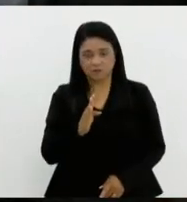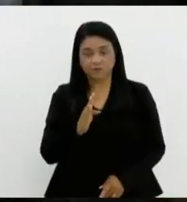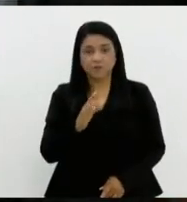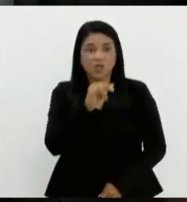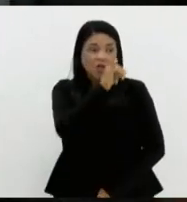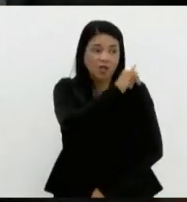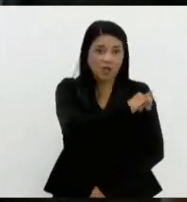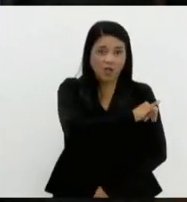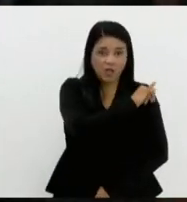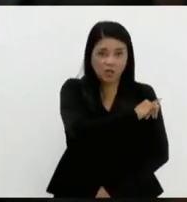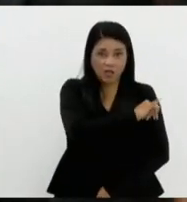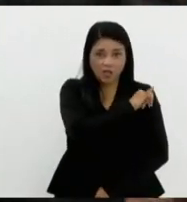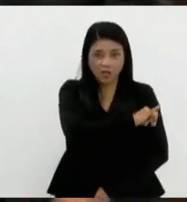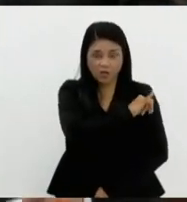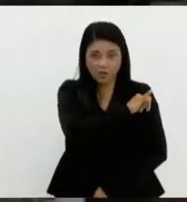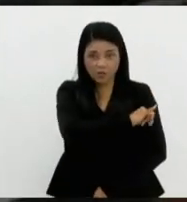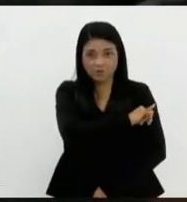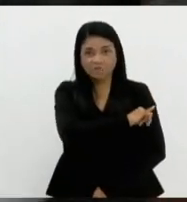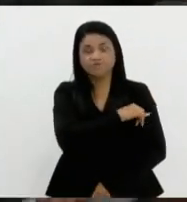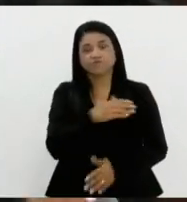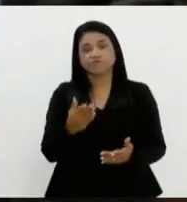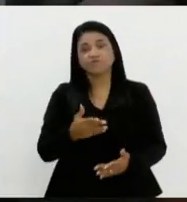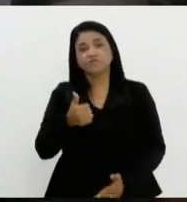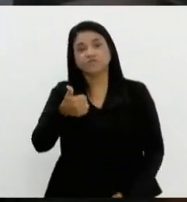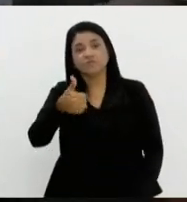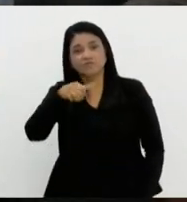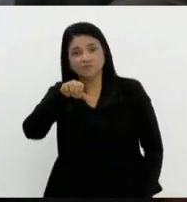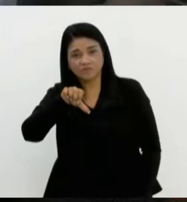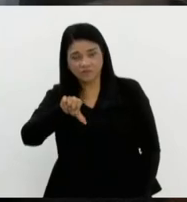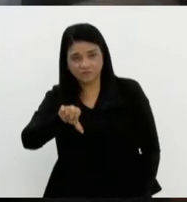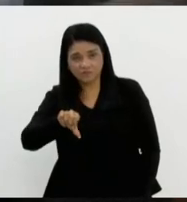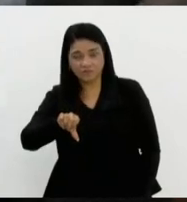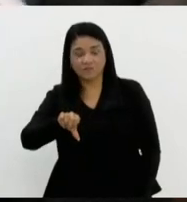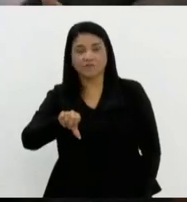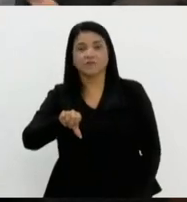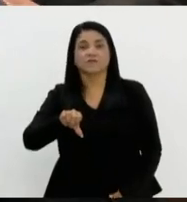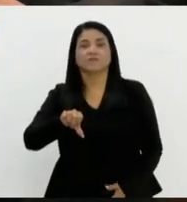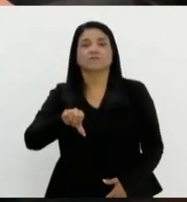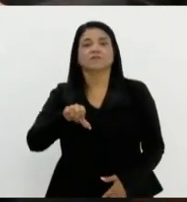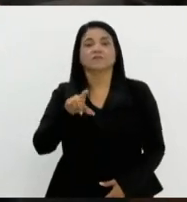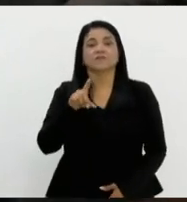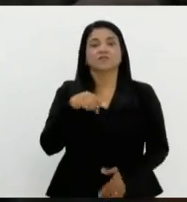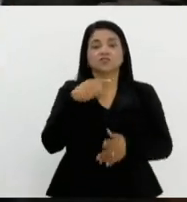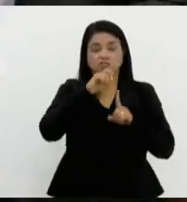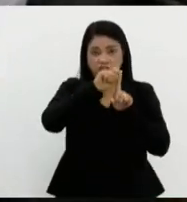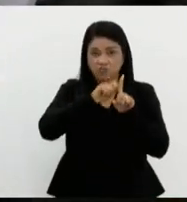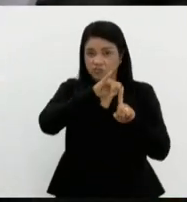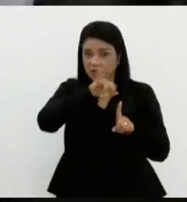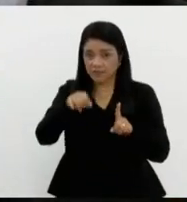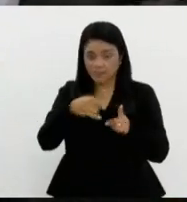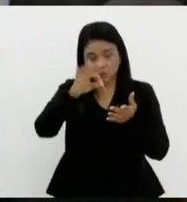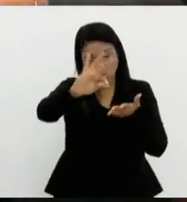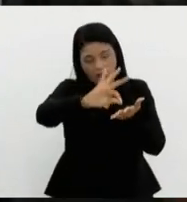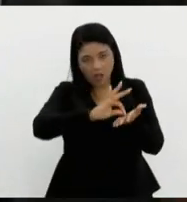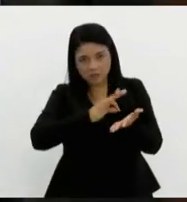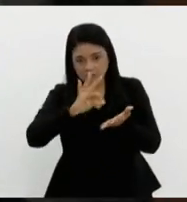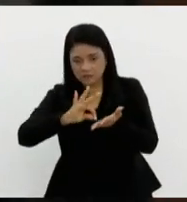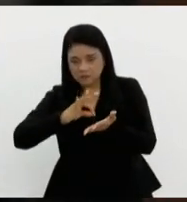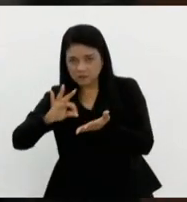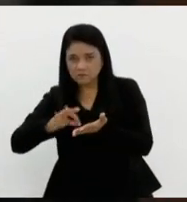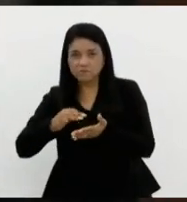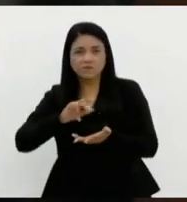Janeiro, 19 de fevereiro de 2024, assina que vários pastores, dentre os